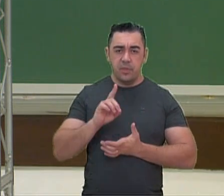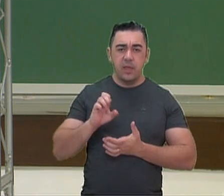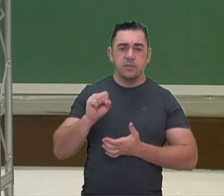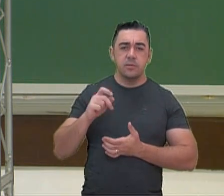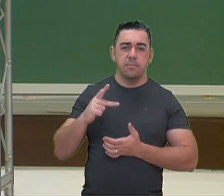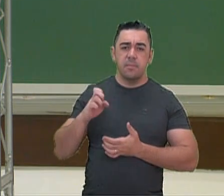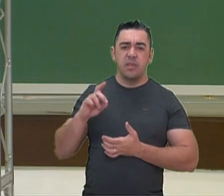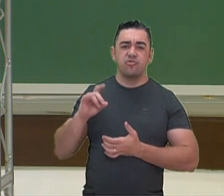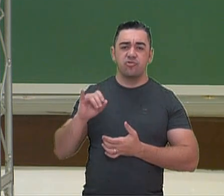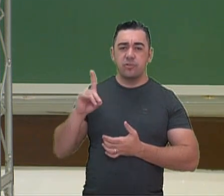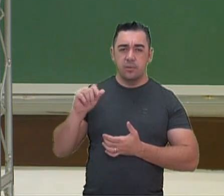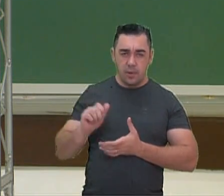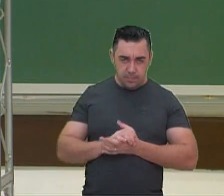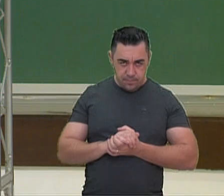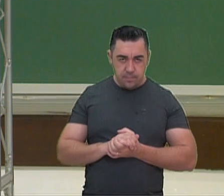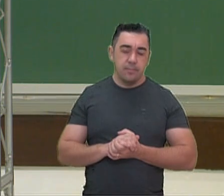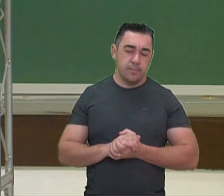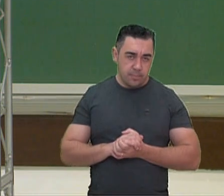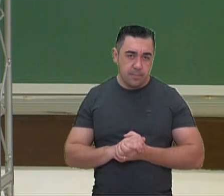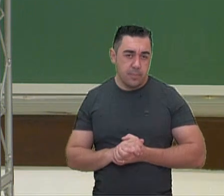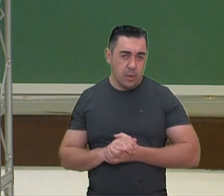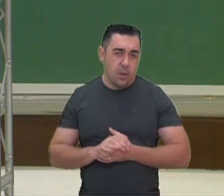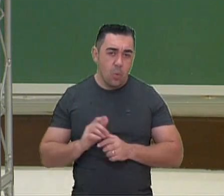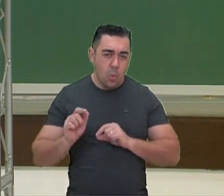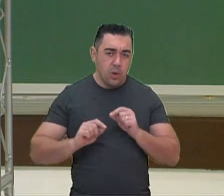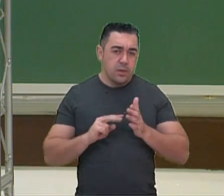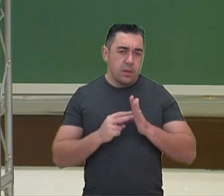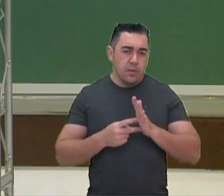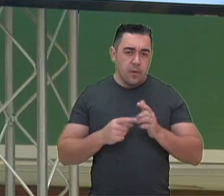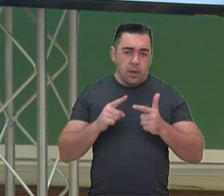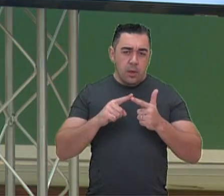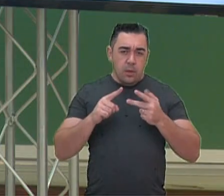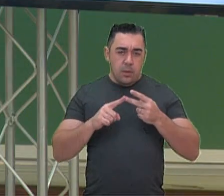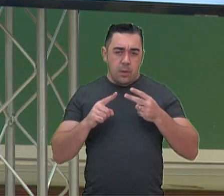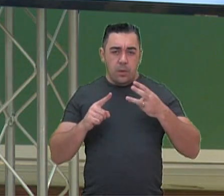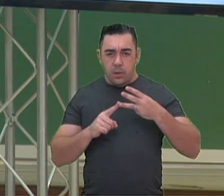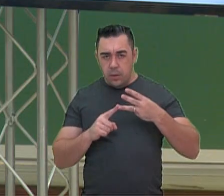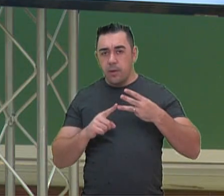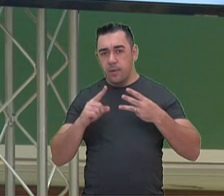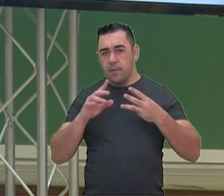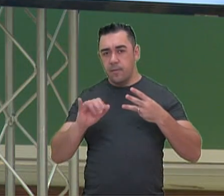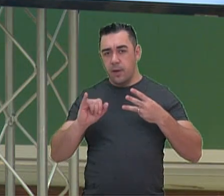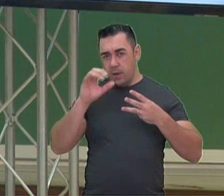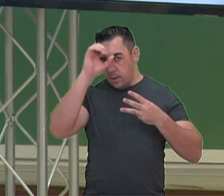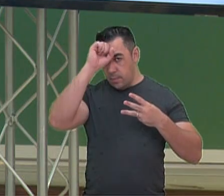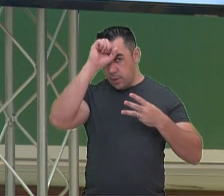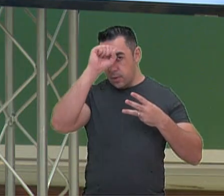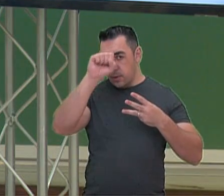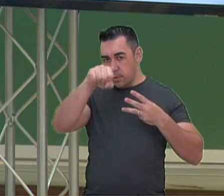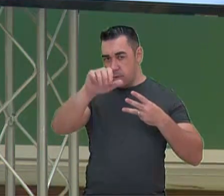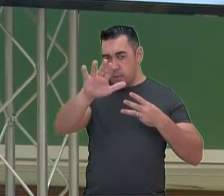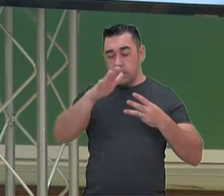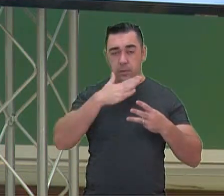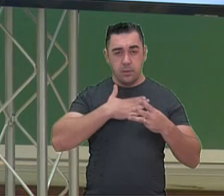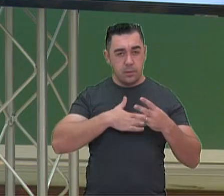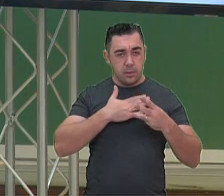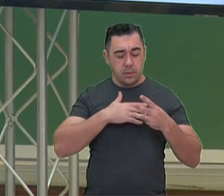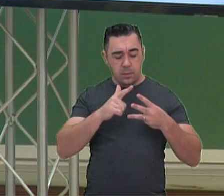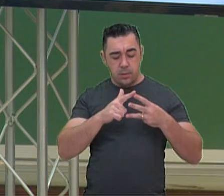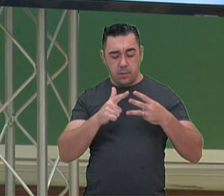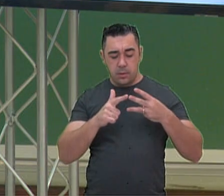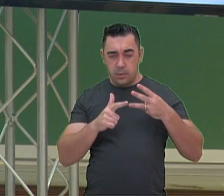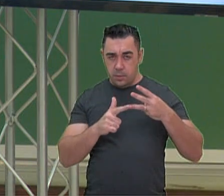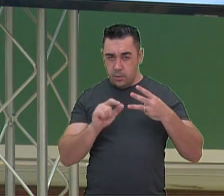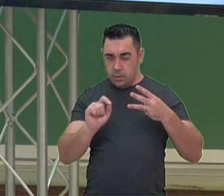é saudação, vocativo e despedida? A gente vai aprender tudo isso sim, pode ficar tranquilo, pode